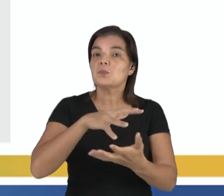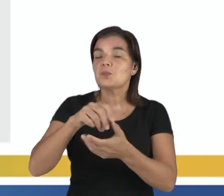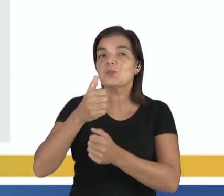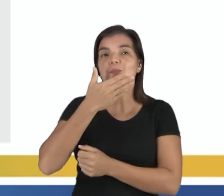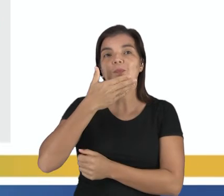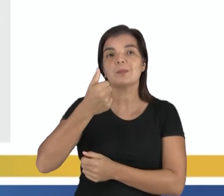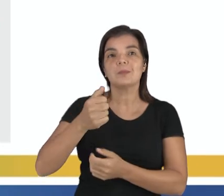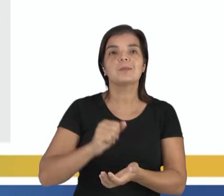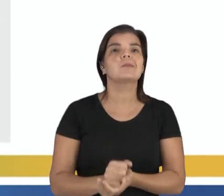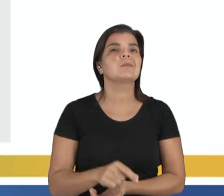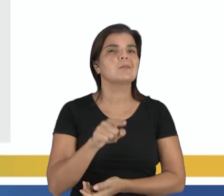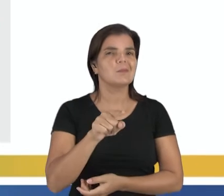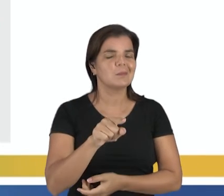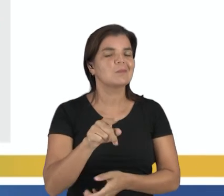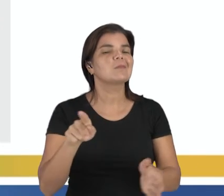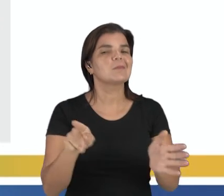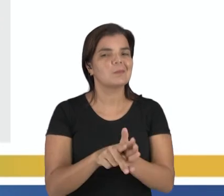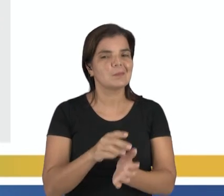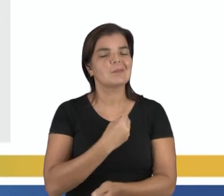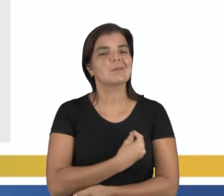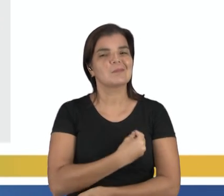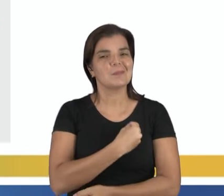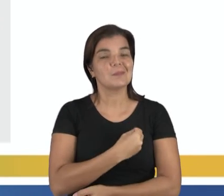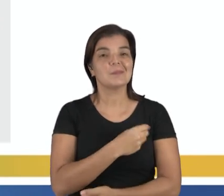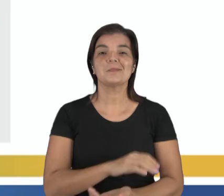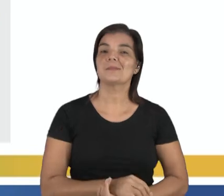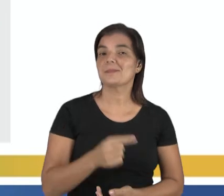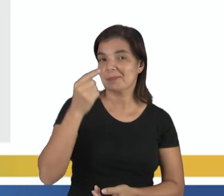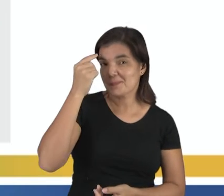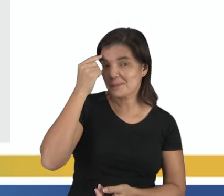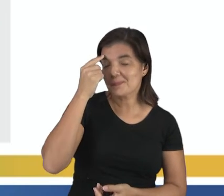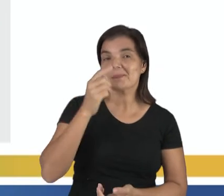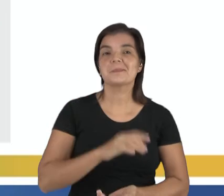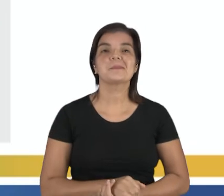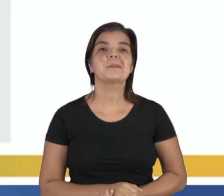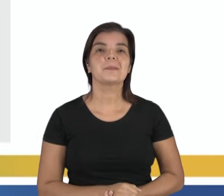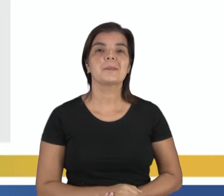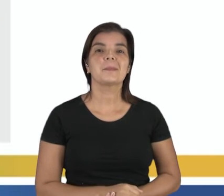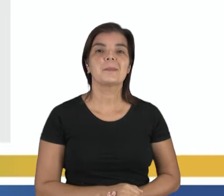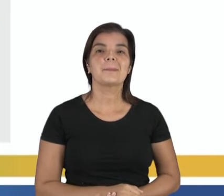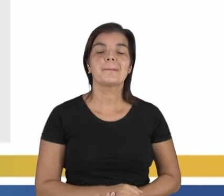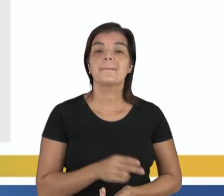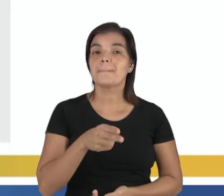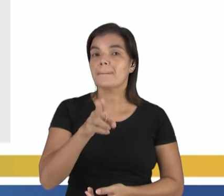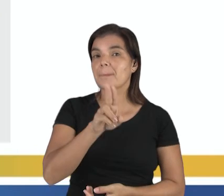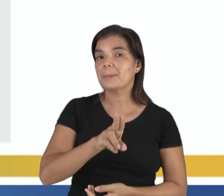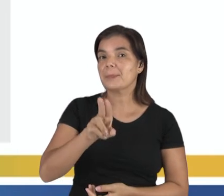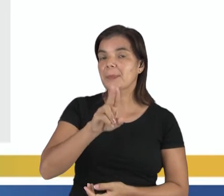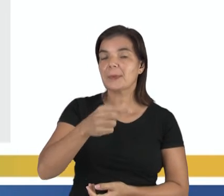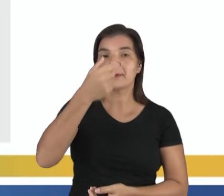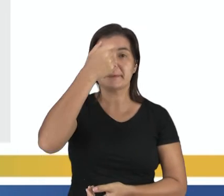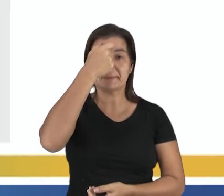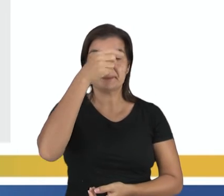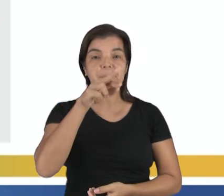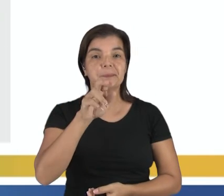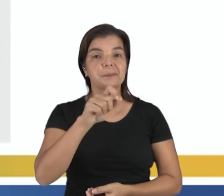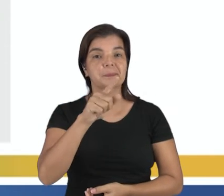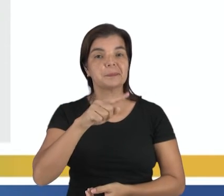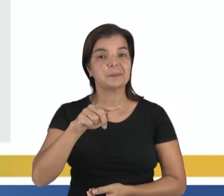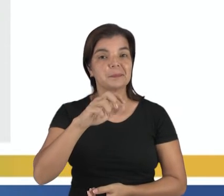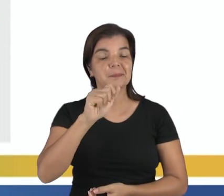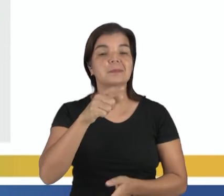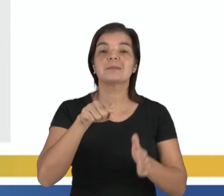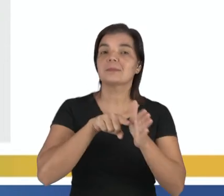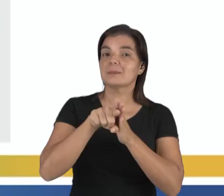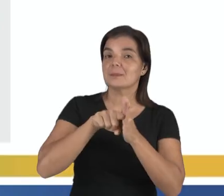e construir um mundo melhor. Então, você também é parte aí desse mundo, pense sempre, né? sempre usando aí a razão, né, a ciência,